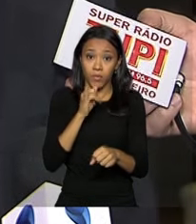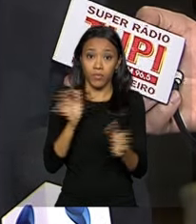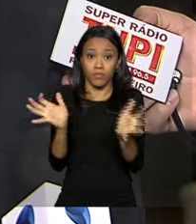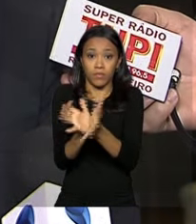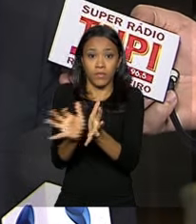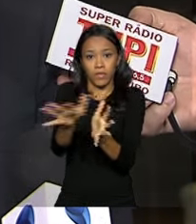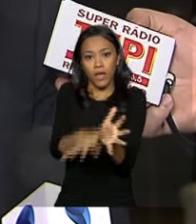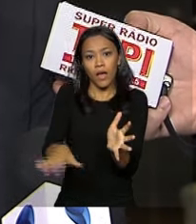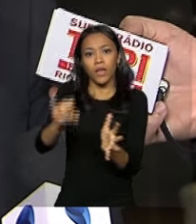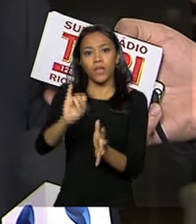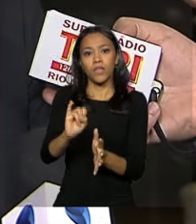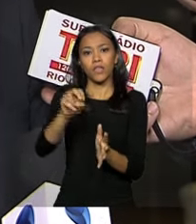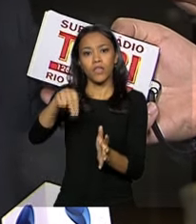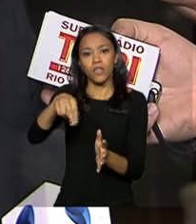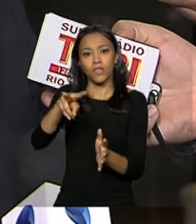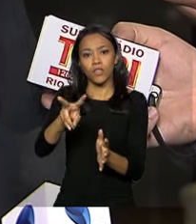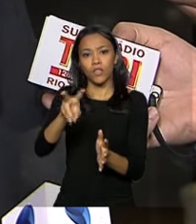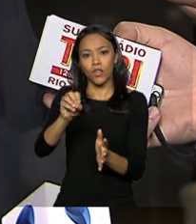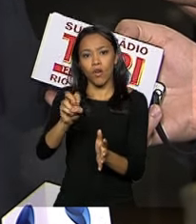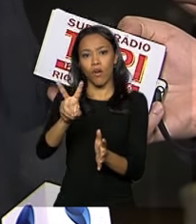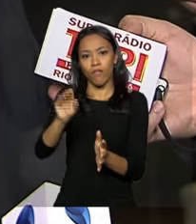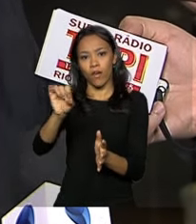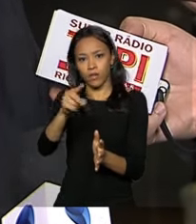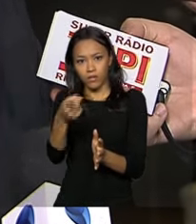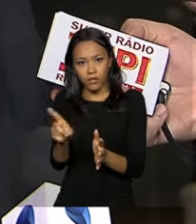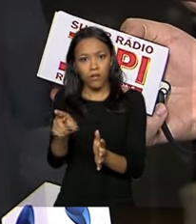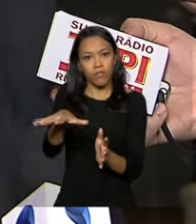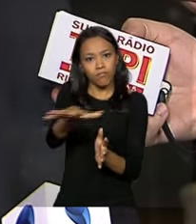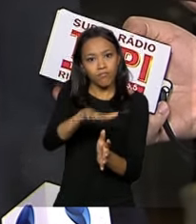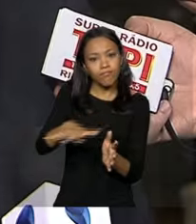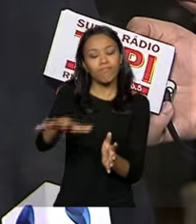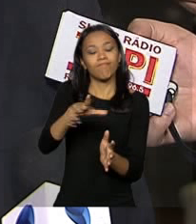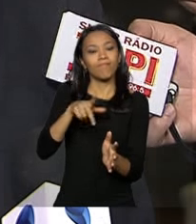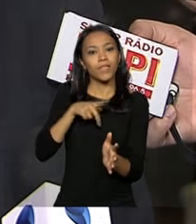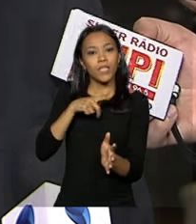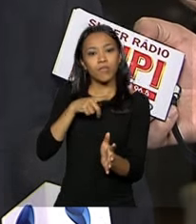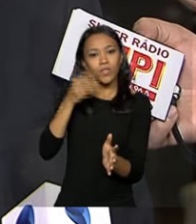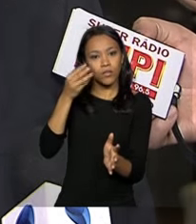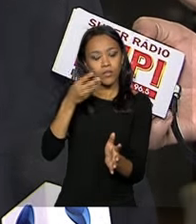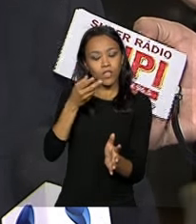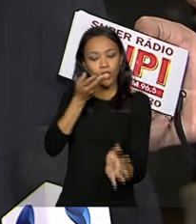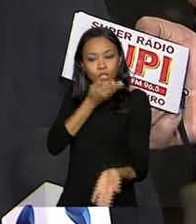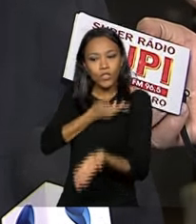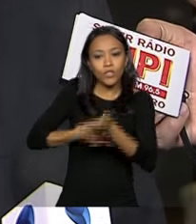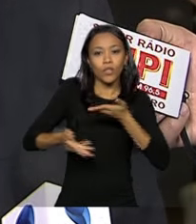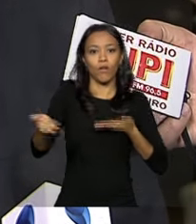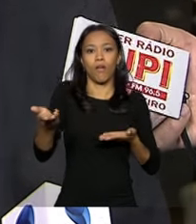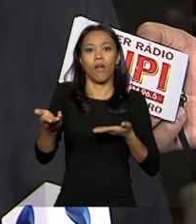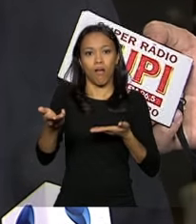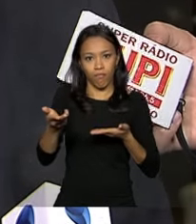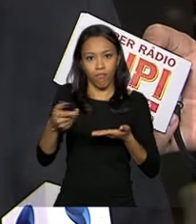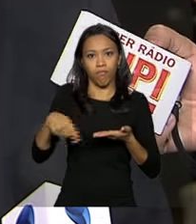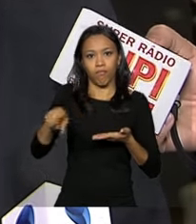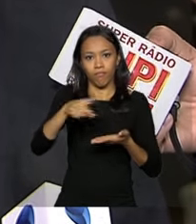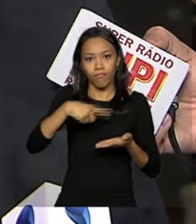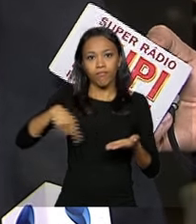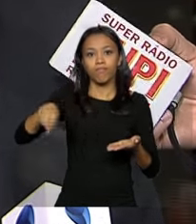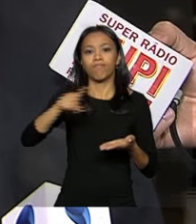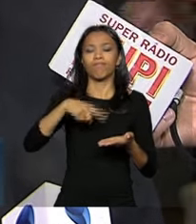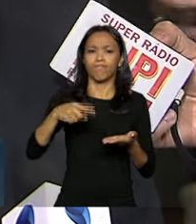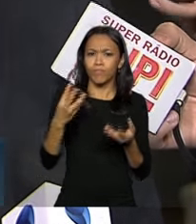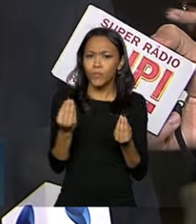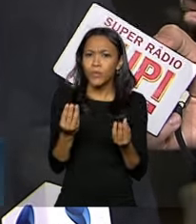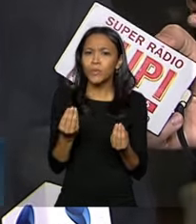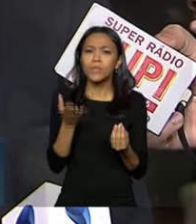inovação, onde temos muito o que trocar e, sobretudo, no plano da cooperação, muito o